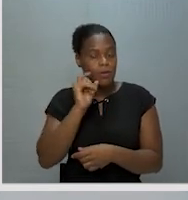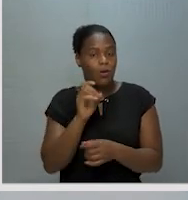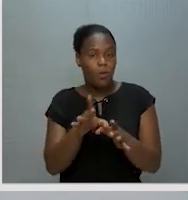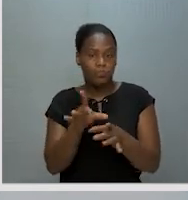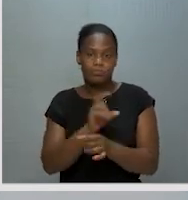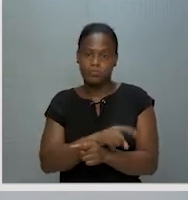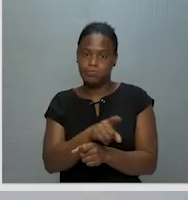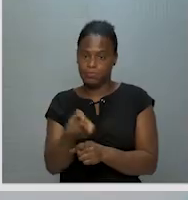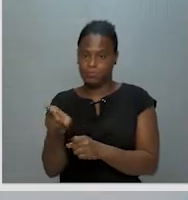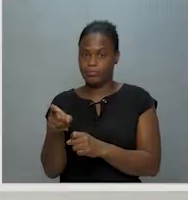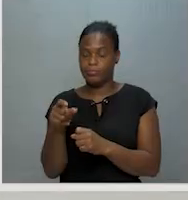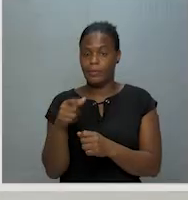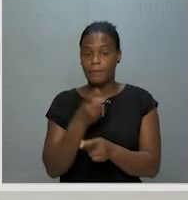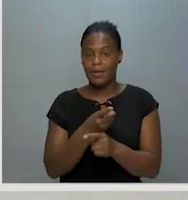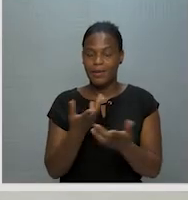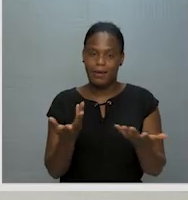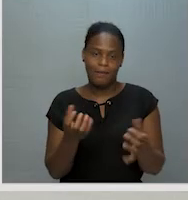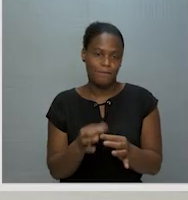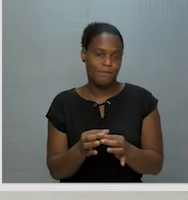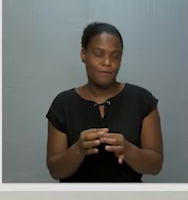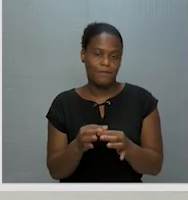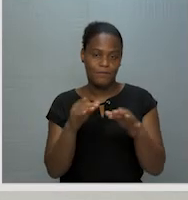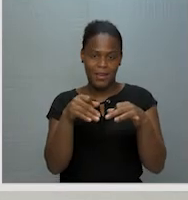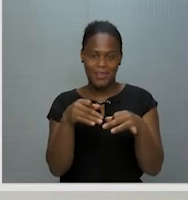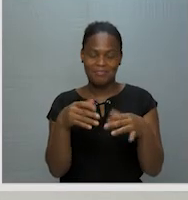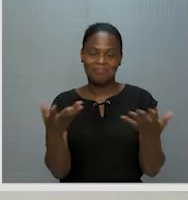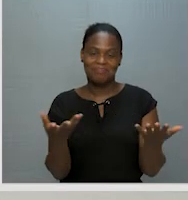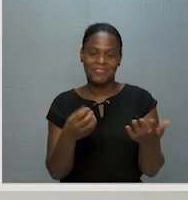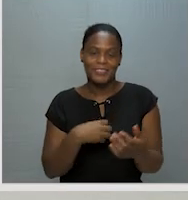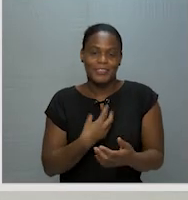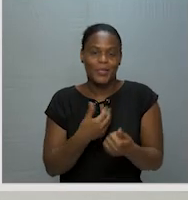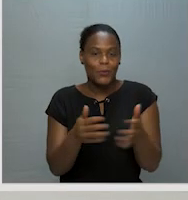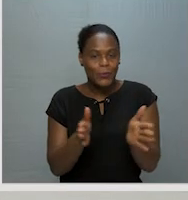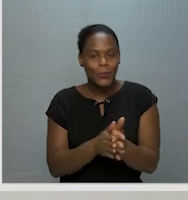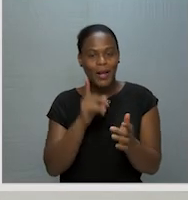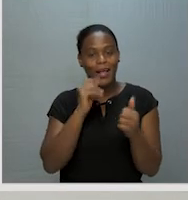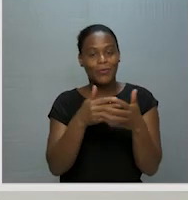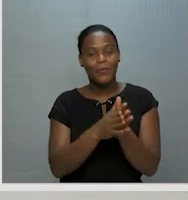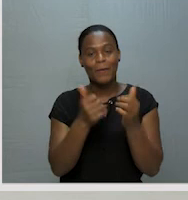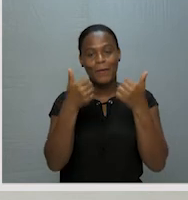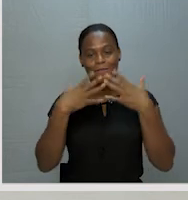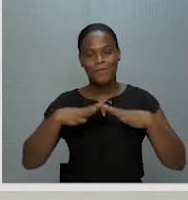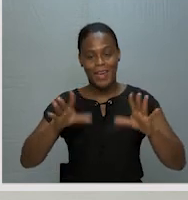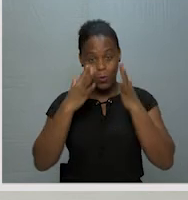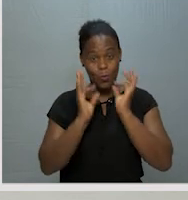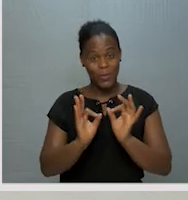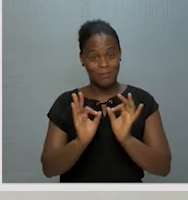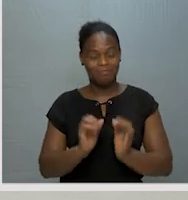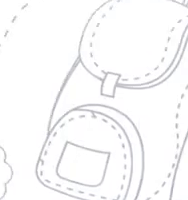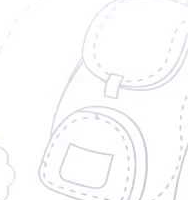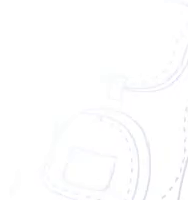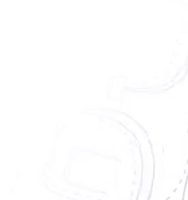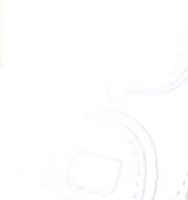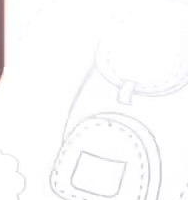a Covid-19. E finalmente desejo a todos e a todas boas férias. Cuidem-se.